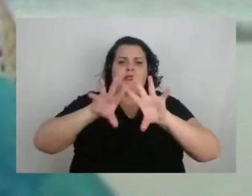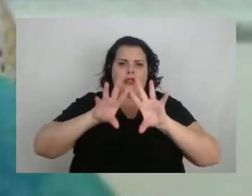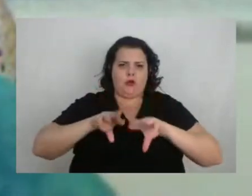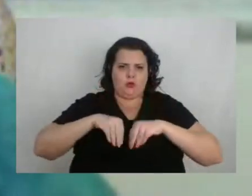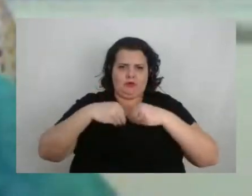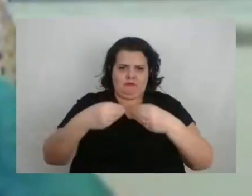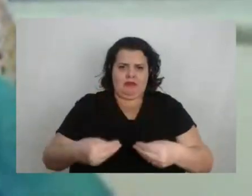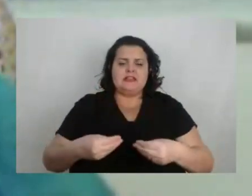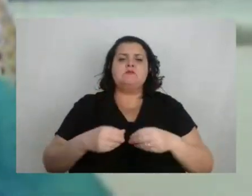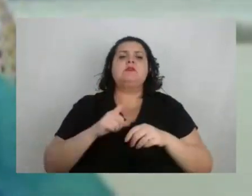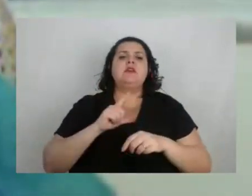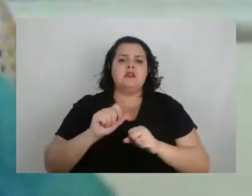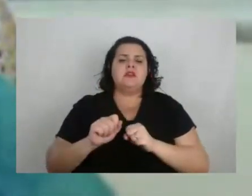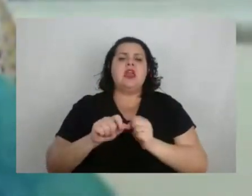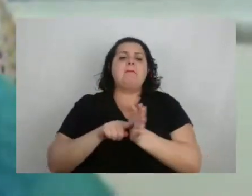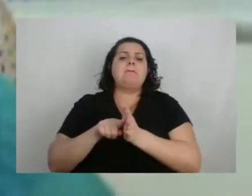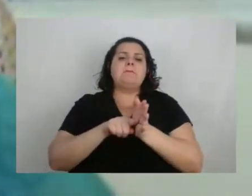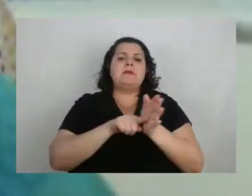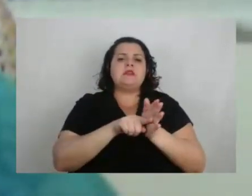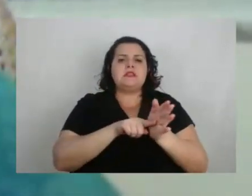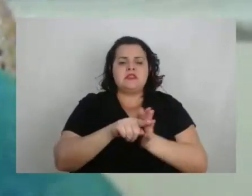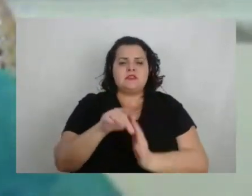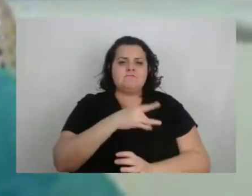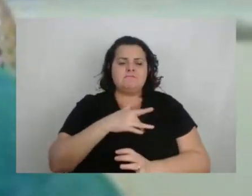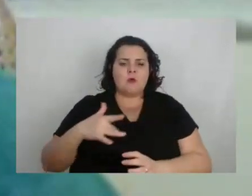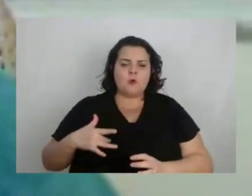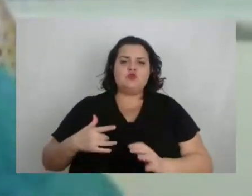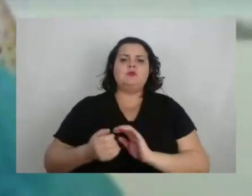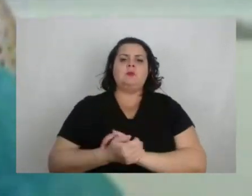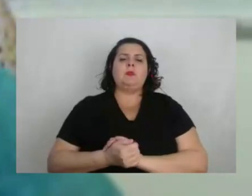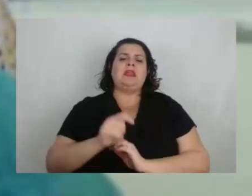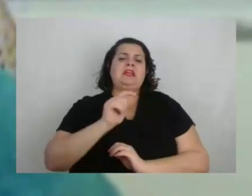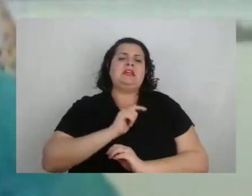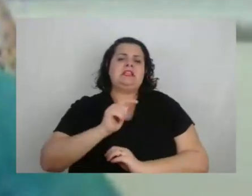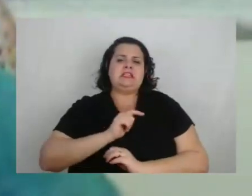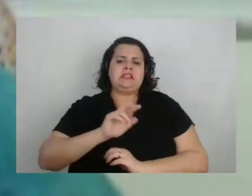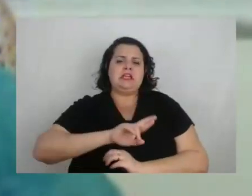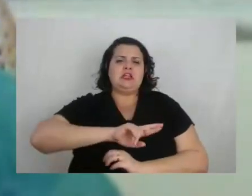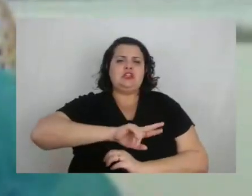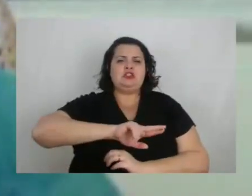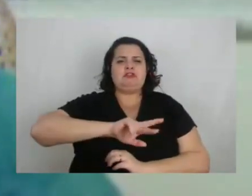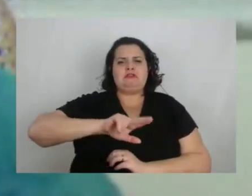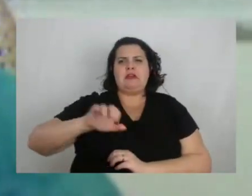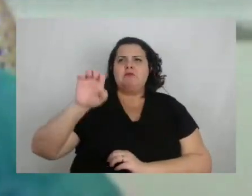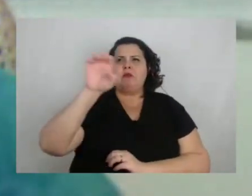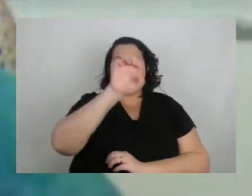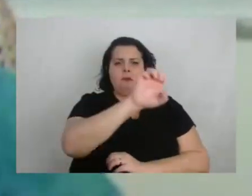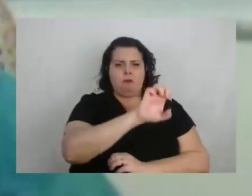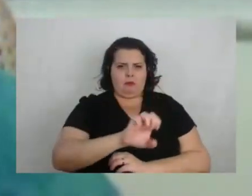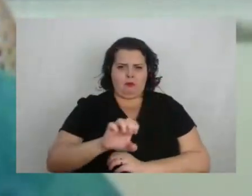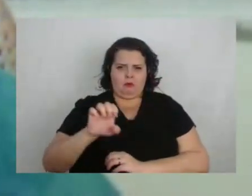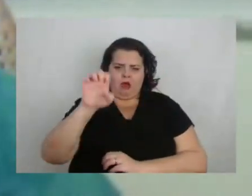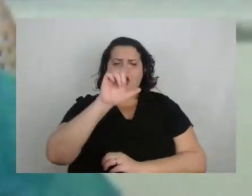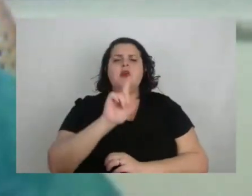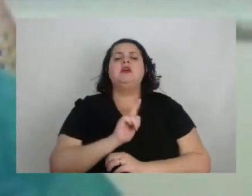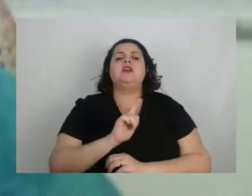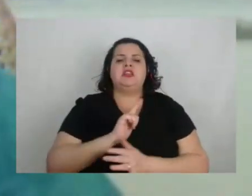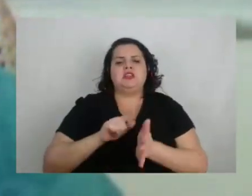saúde. Nós temos várias unidades da federação dispondo de observatórios de